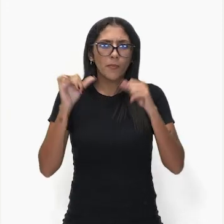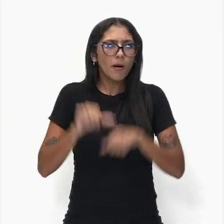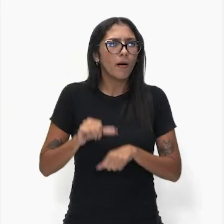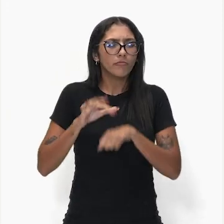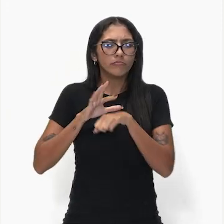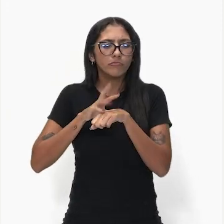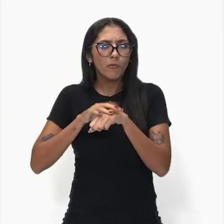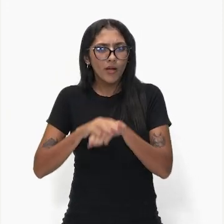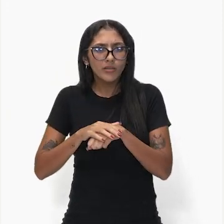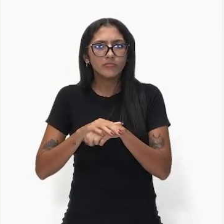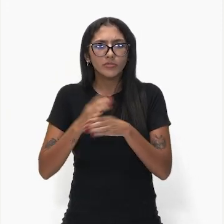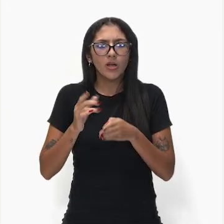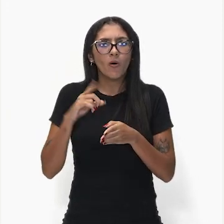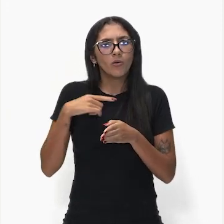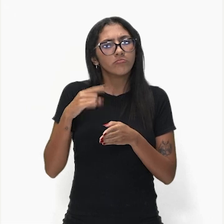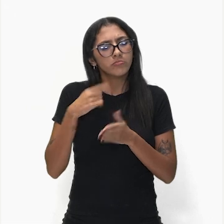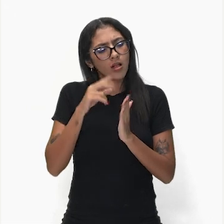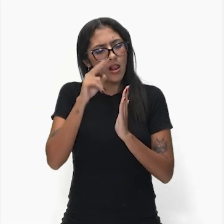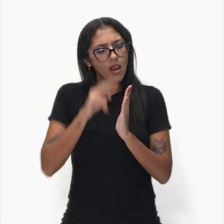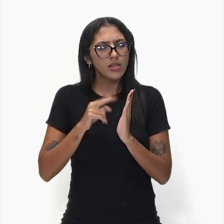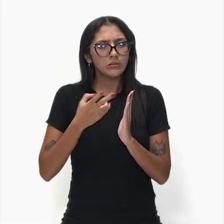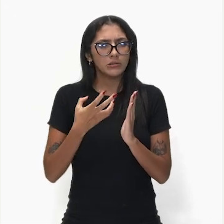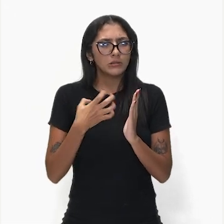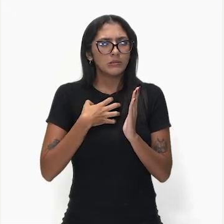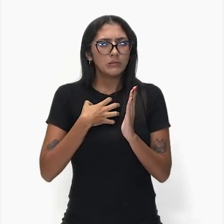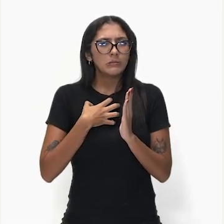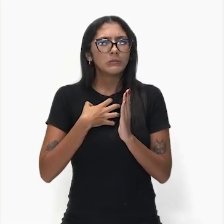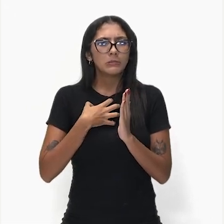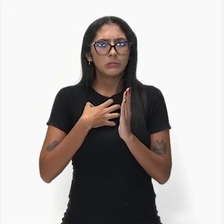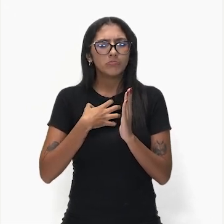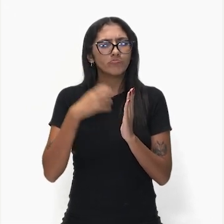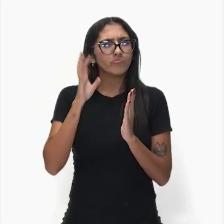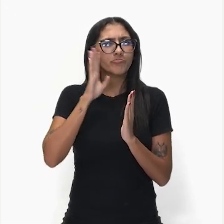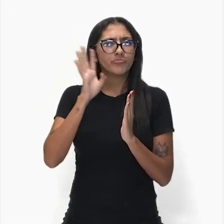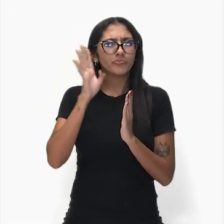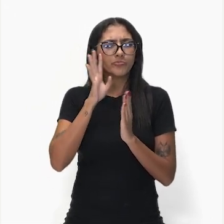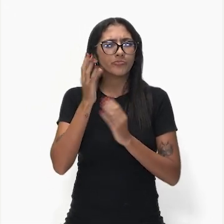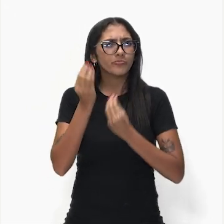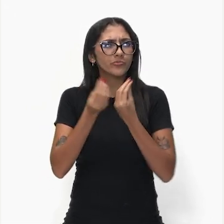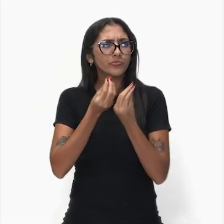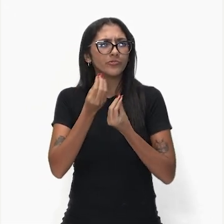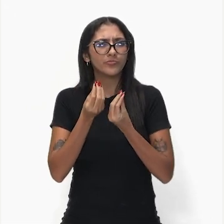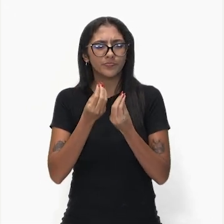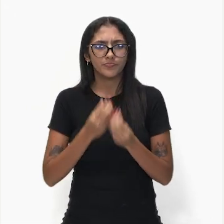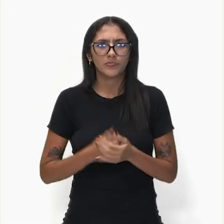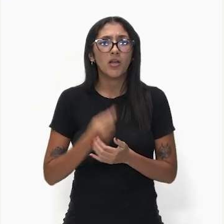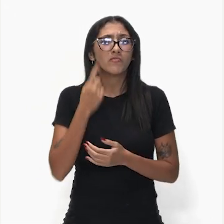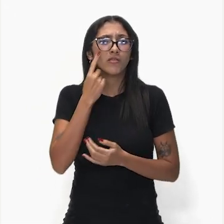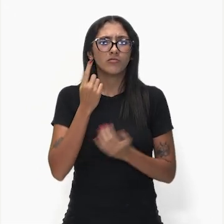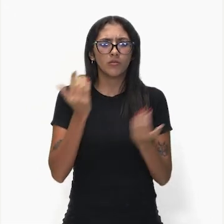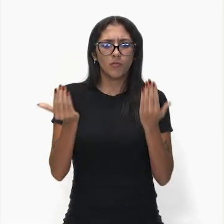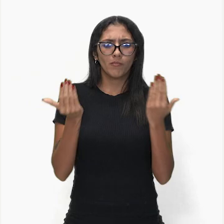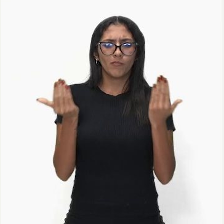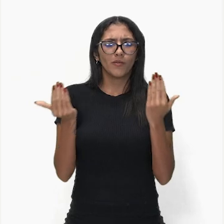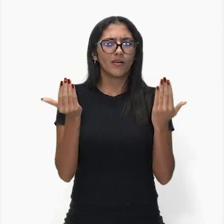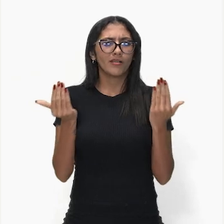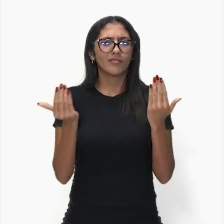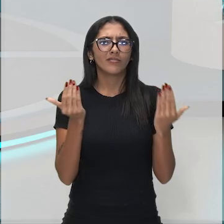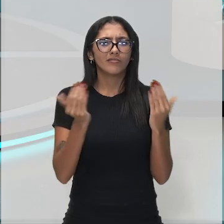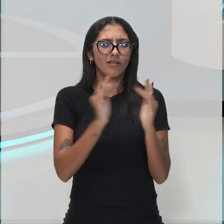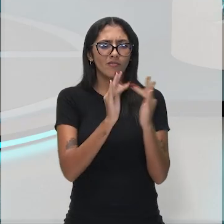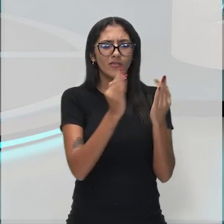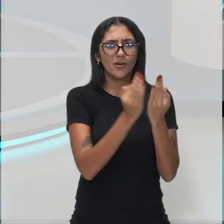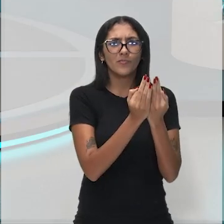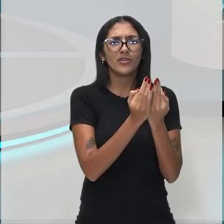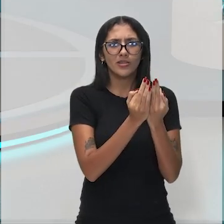construção dessa imagem dos nossos personagens. Observe esse antes e esse depois. E o depois, esse estado